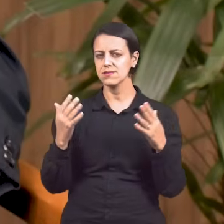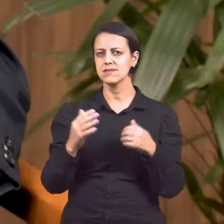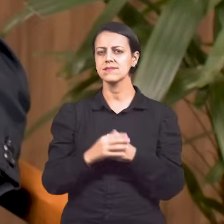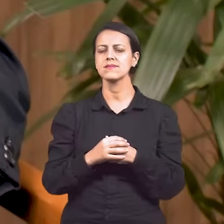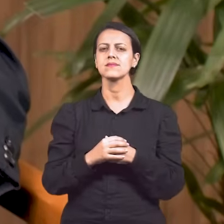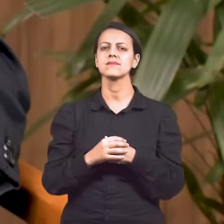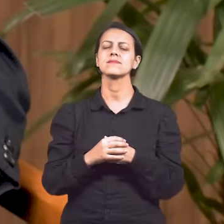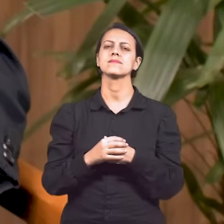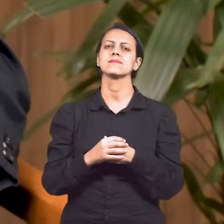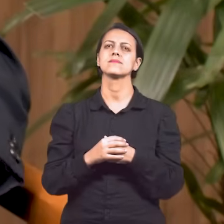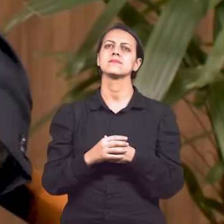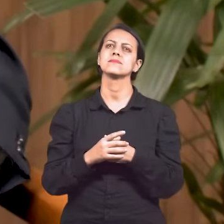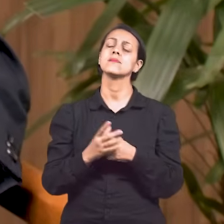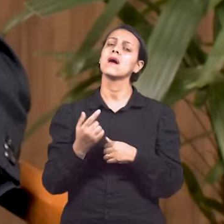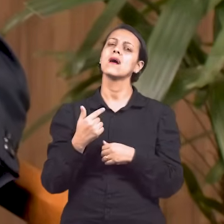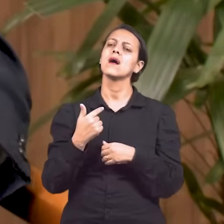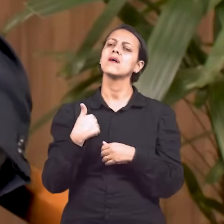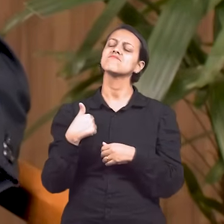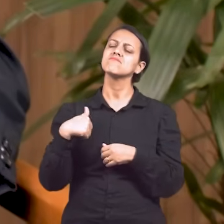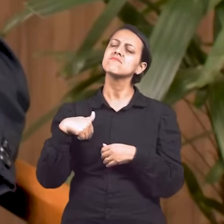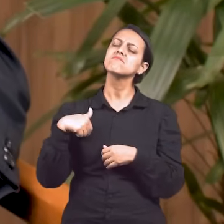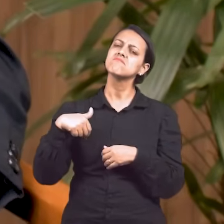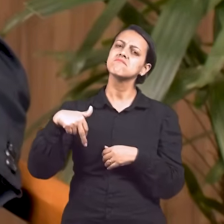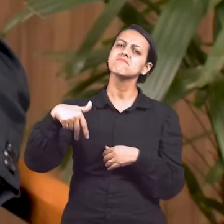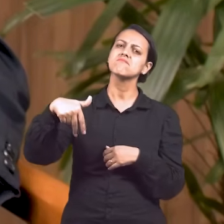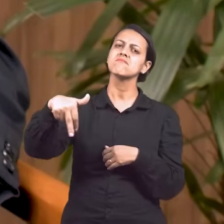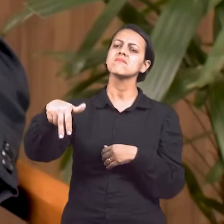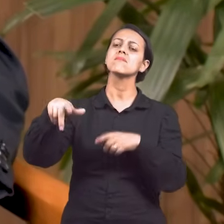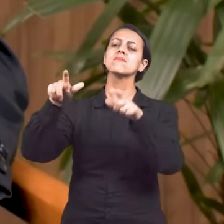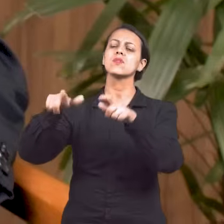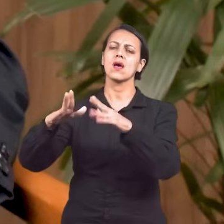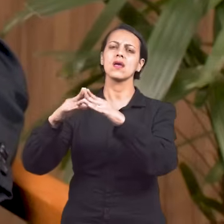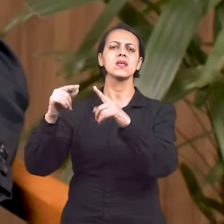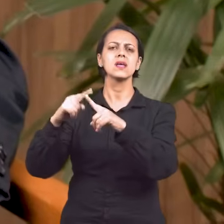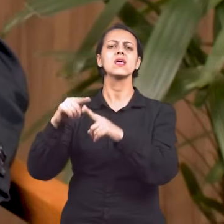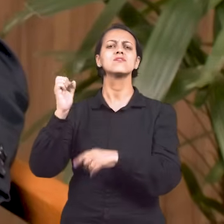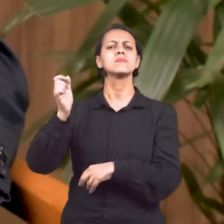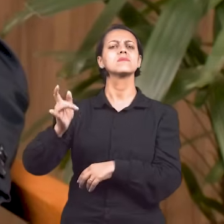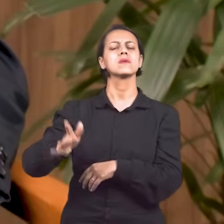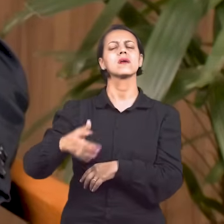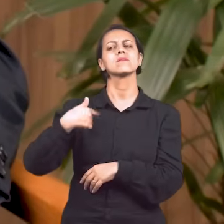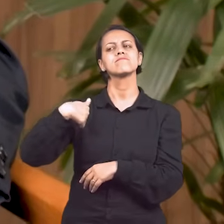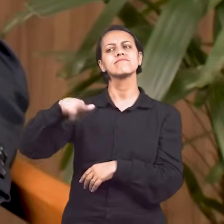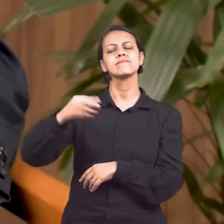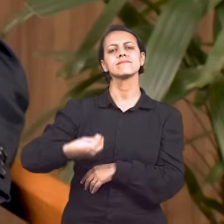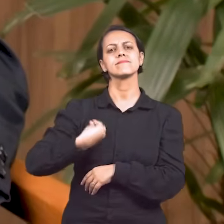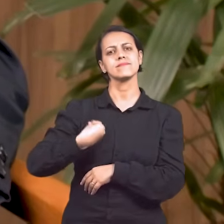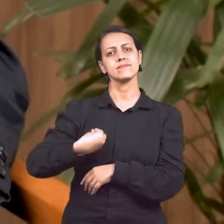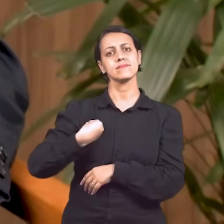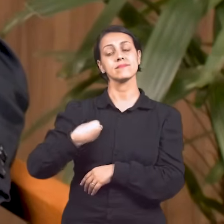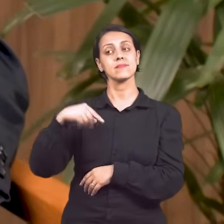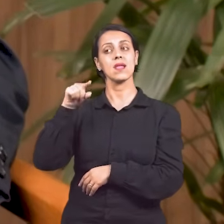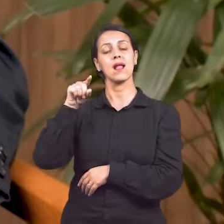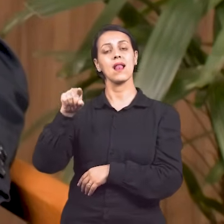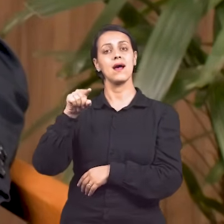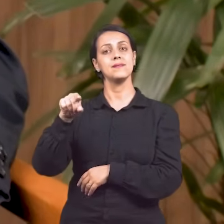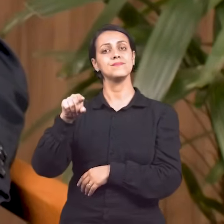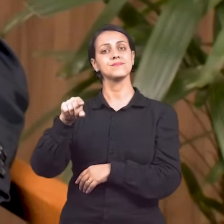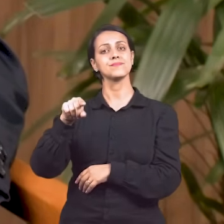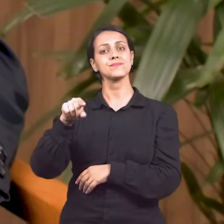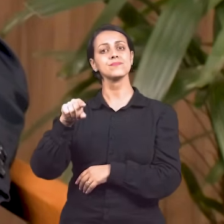festa. E eu fui para a madrugada, participei ali, e naquele